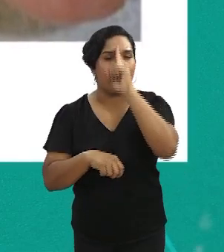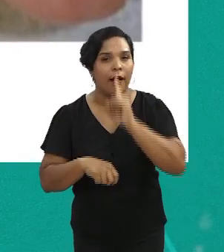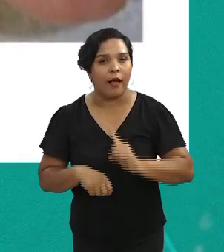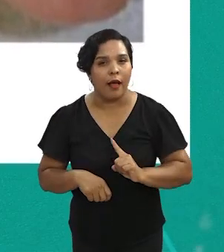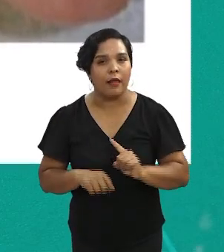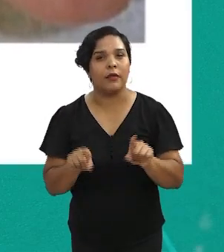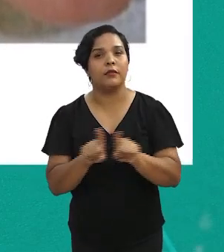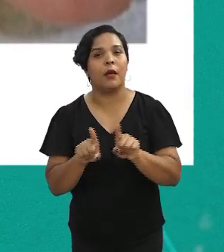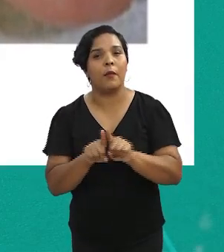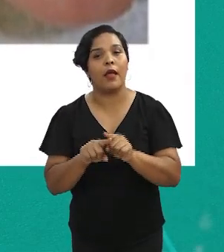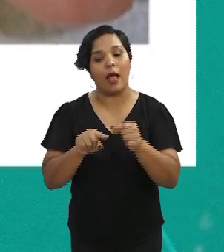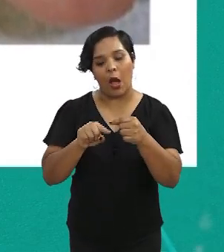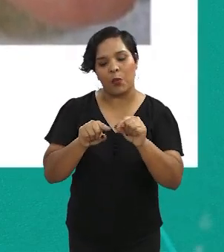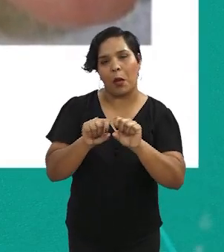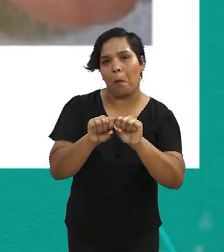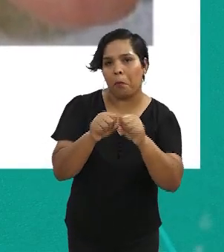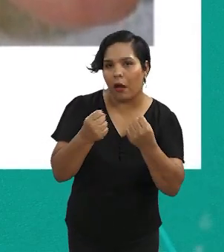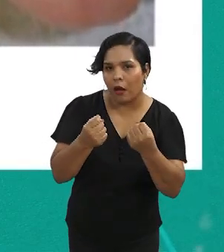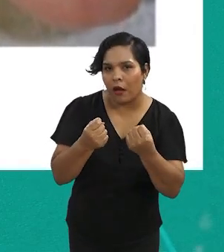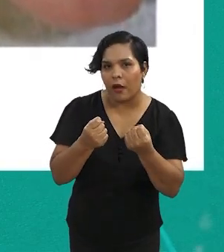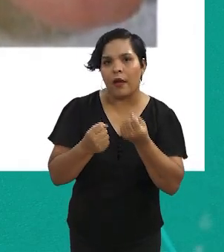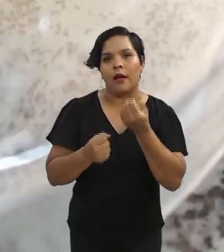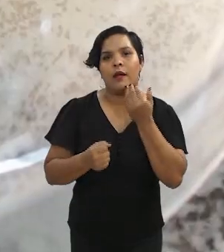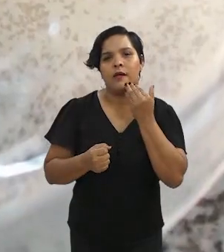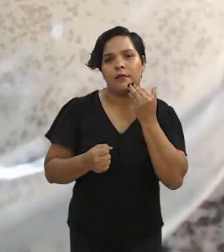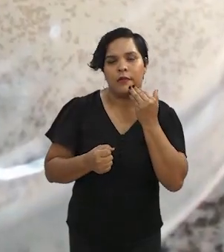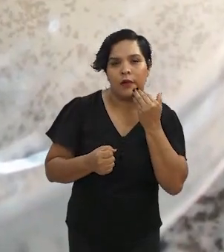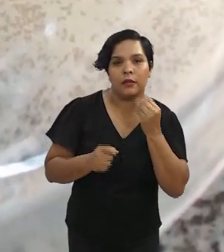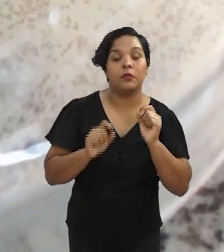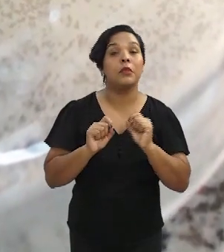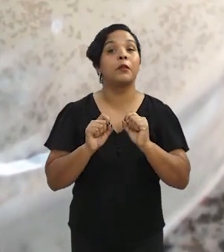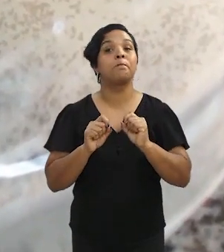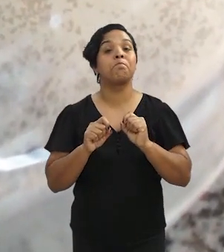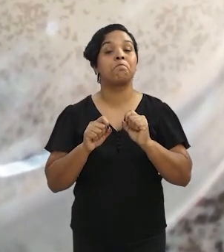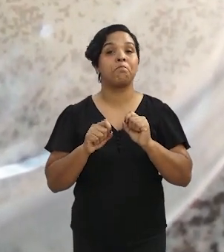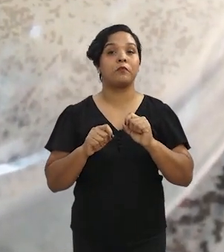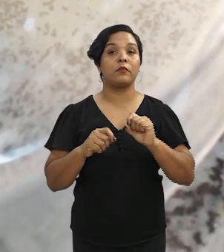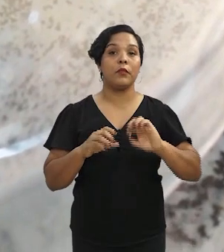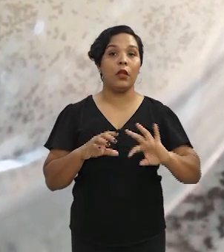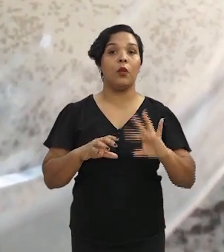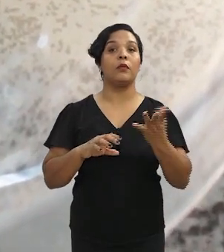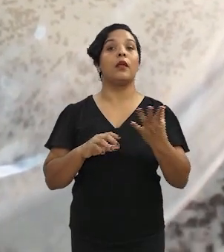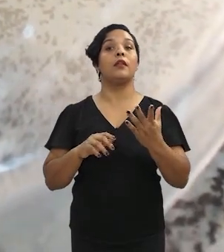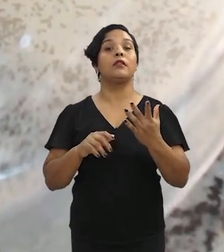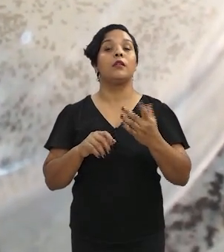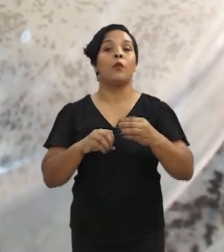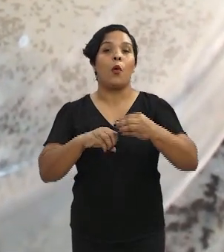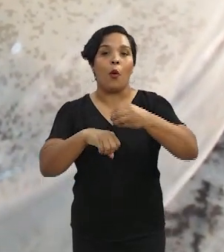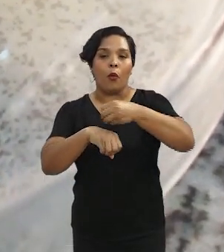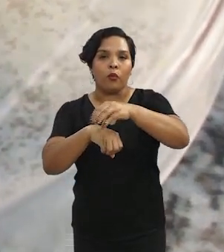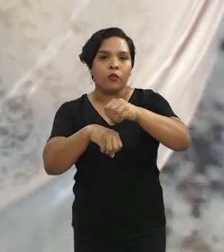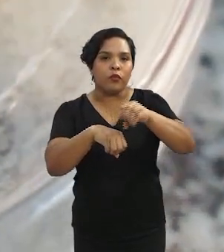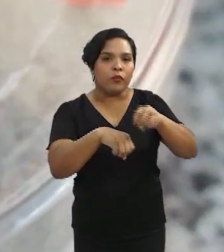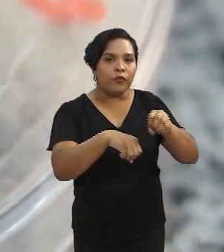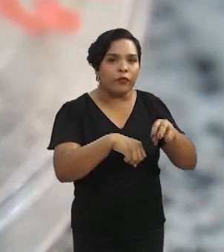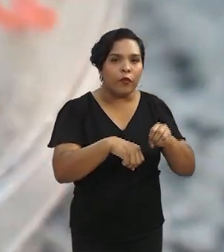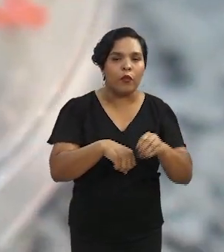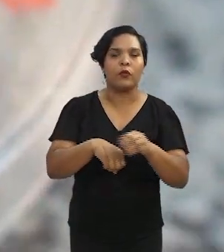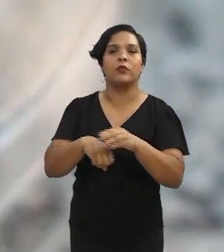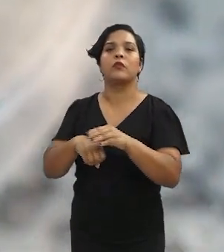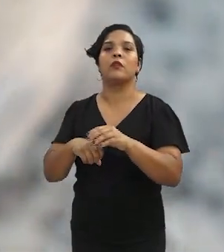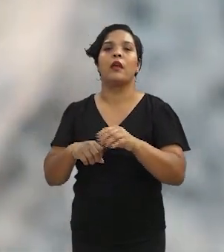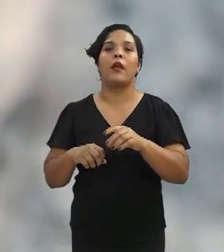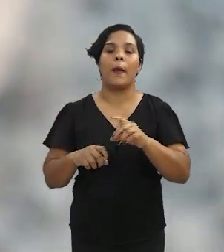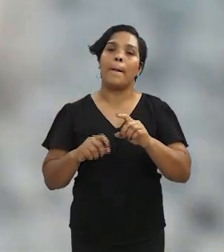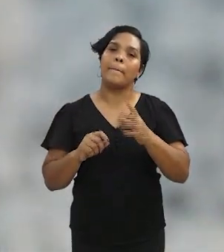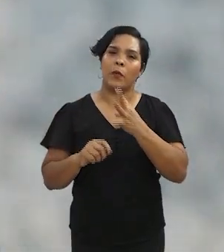mais amarelada, a unha pode ficar quebradiça e ela é causada por fungos que são dados como fungos filamentosos